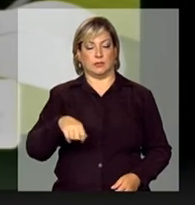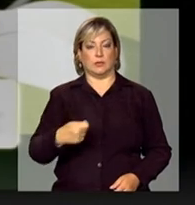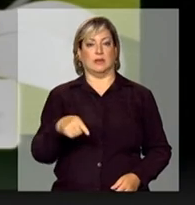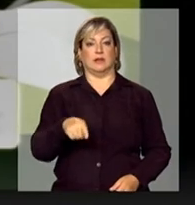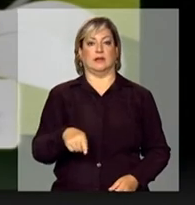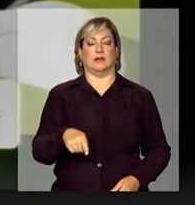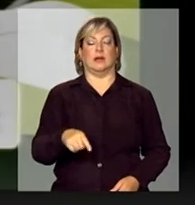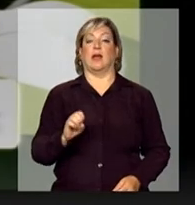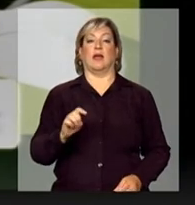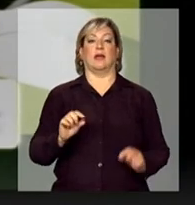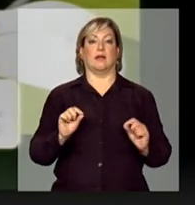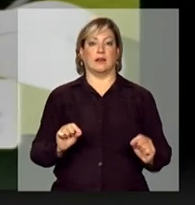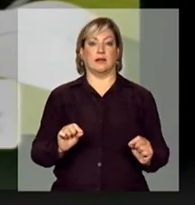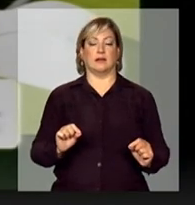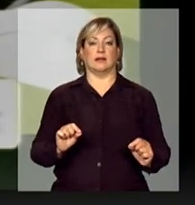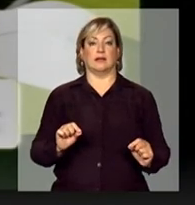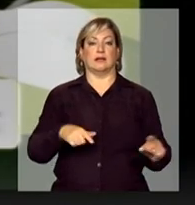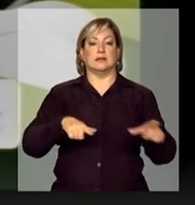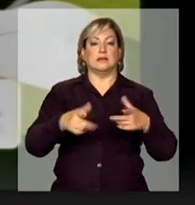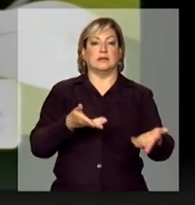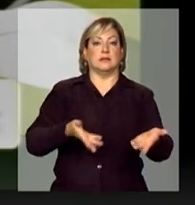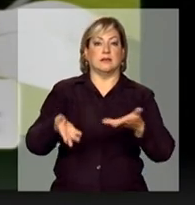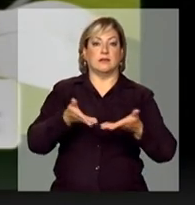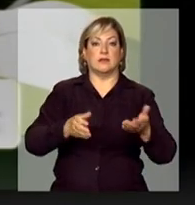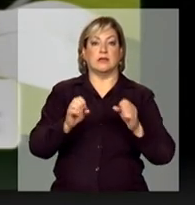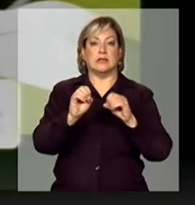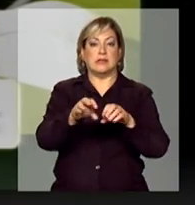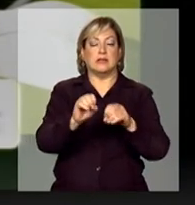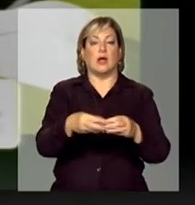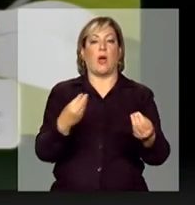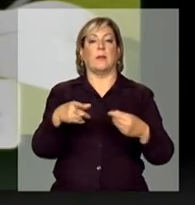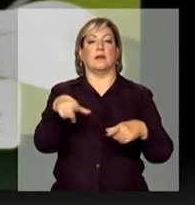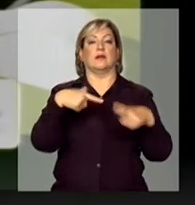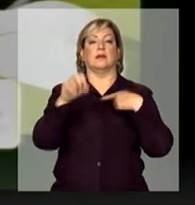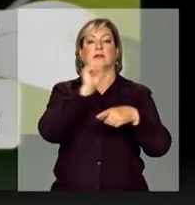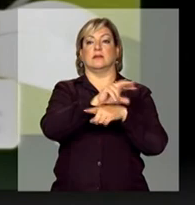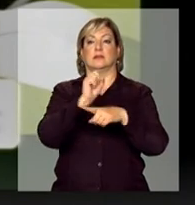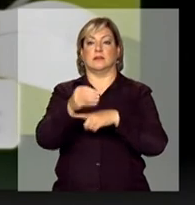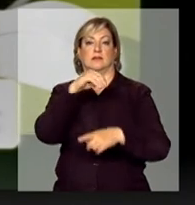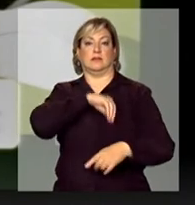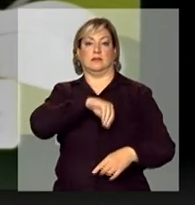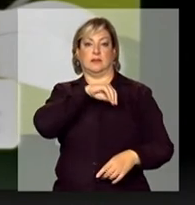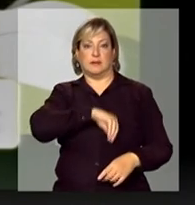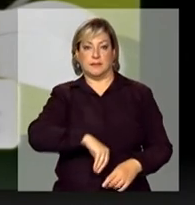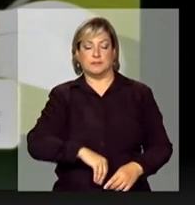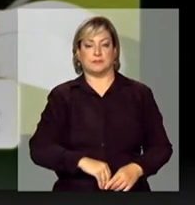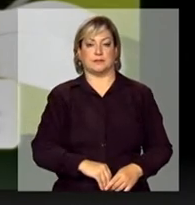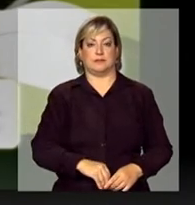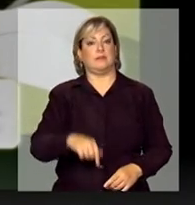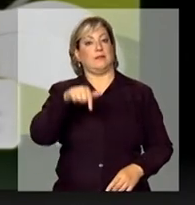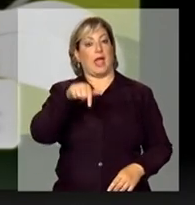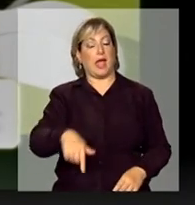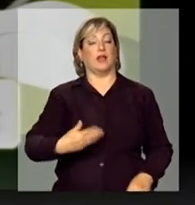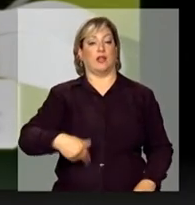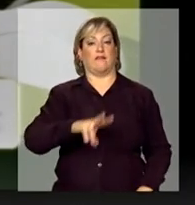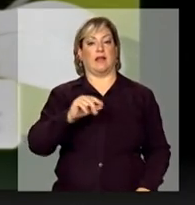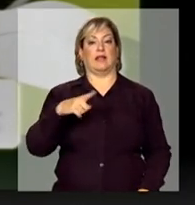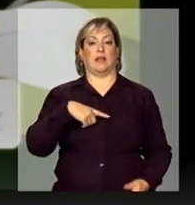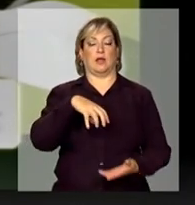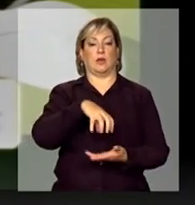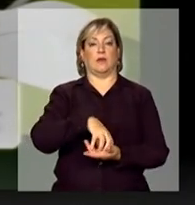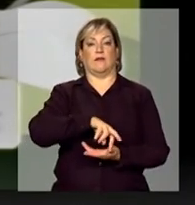e é são o serviços de orientação para o trabalho emprego e renda aqui teremos uma equipe